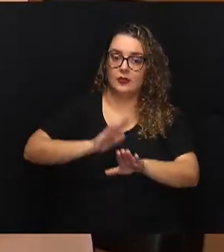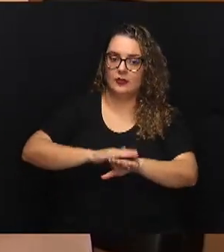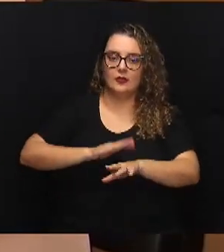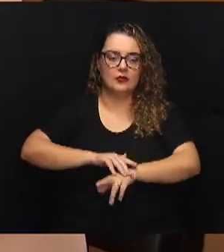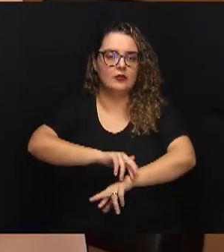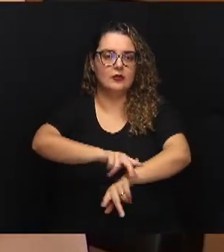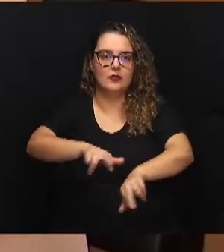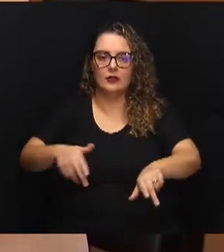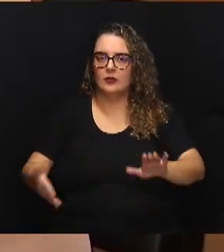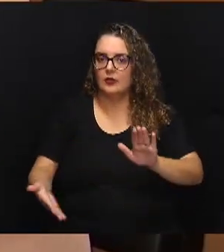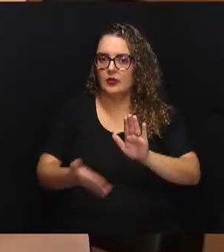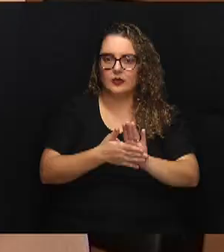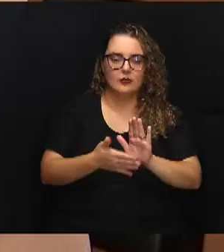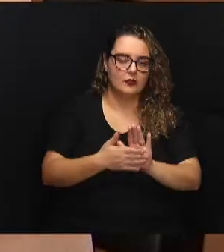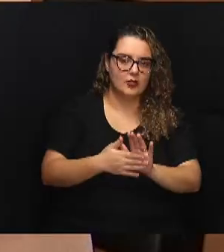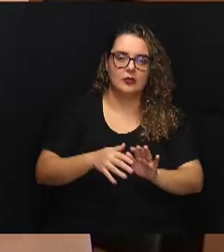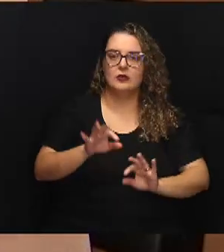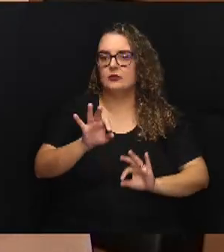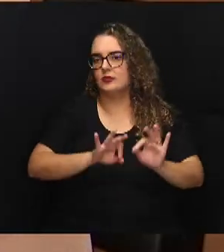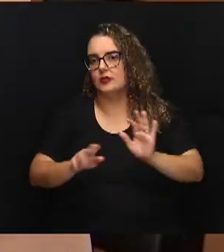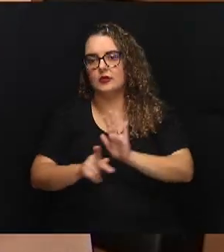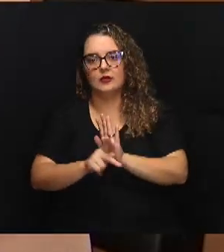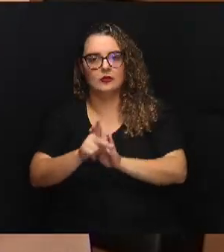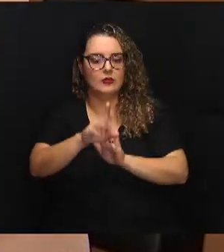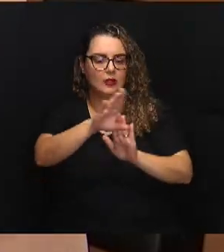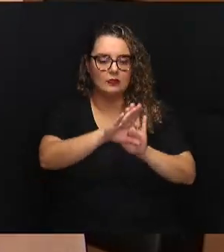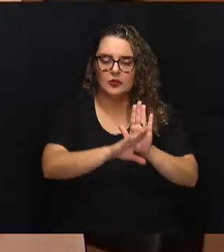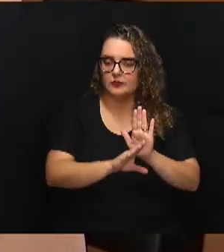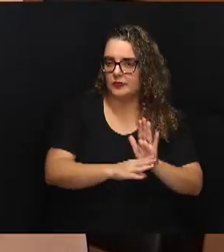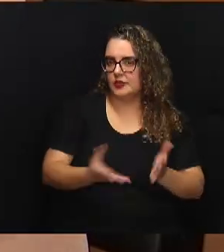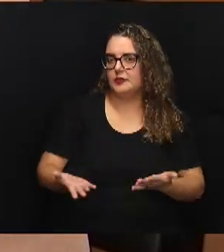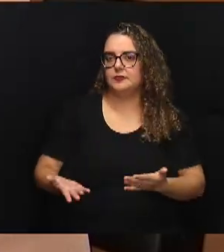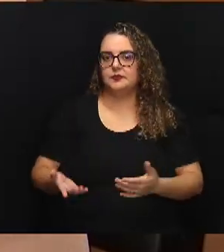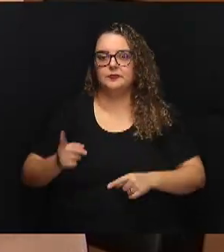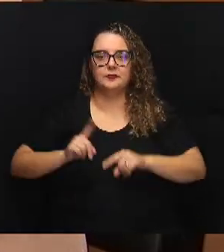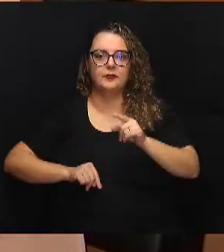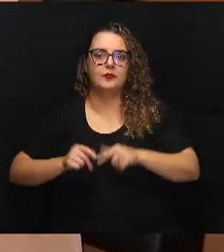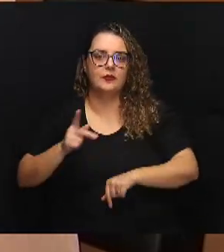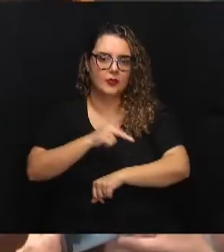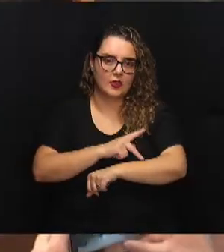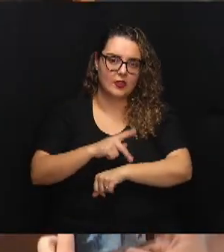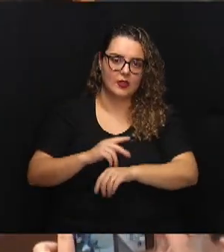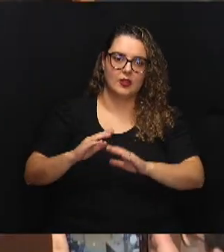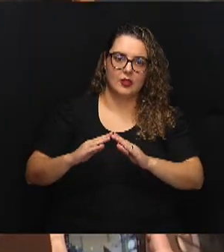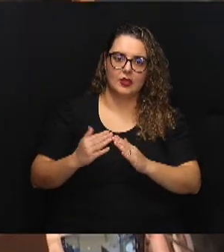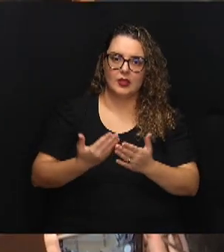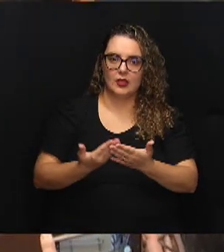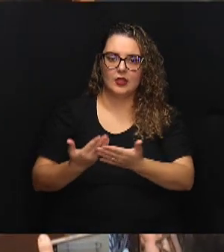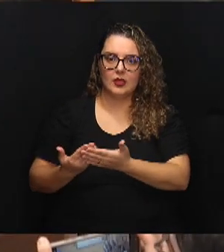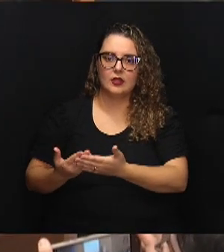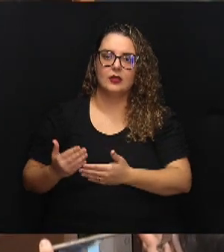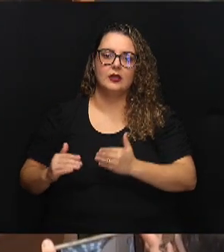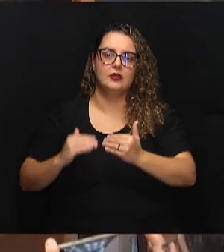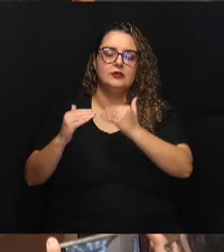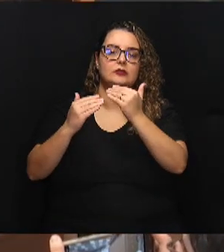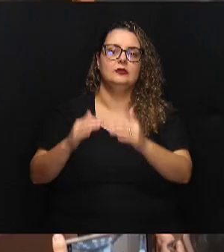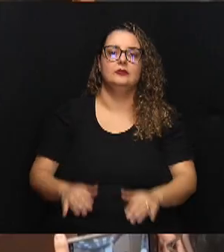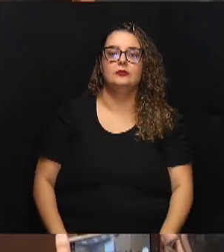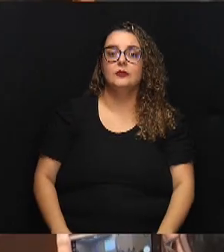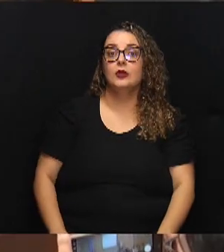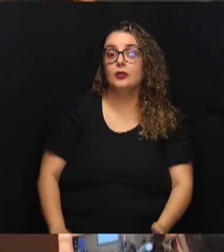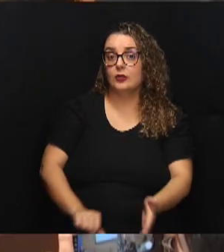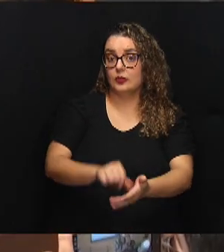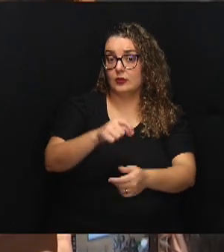e propostas e projetos e programas e material pedagógico que a escola desenvolve. Num primeiro momento, a